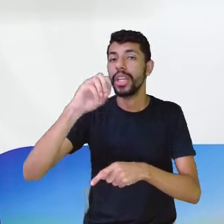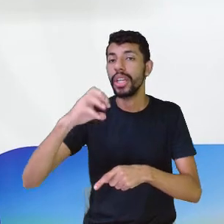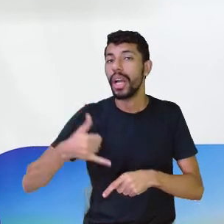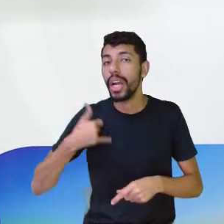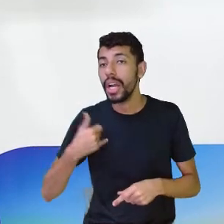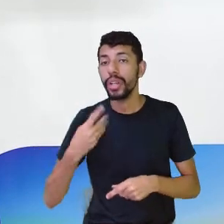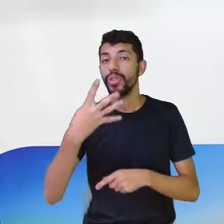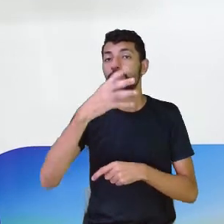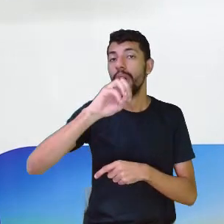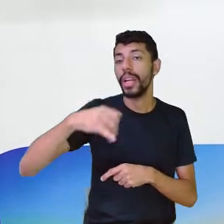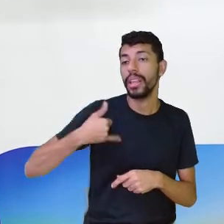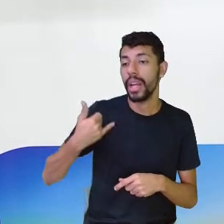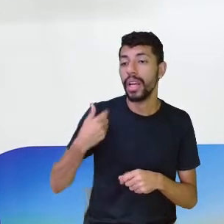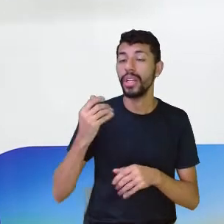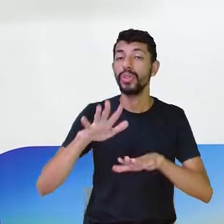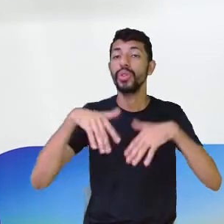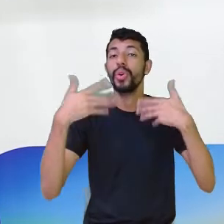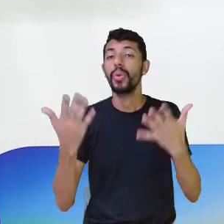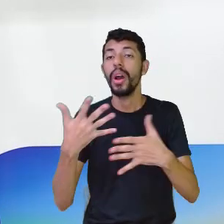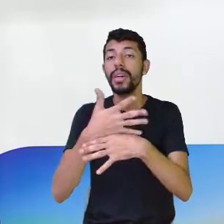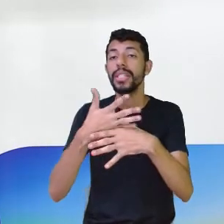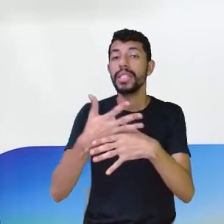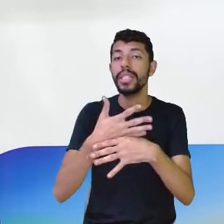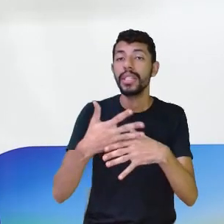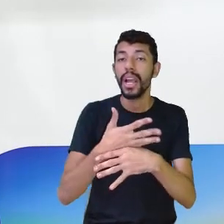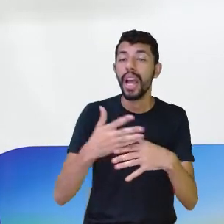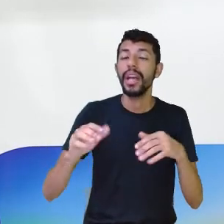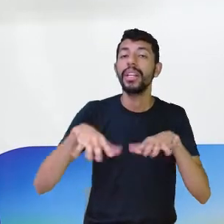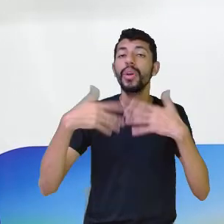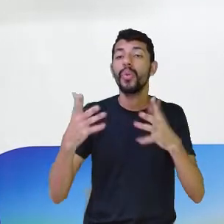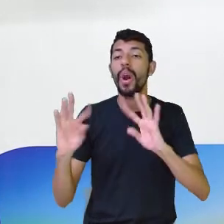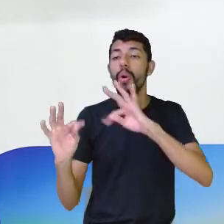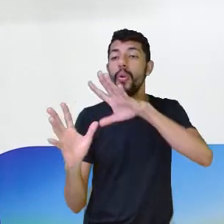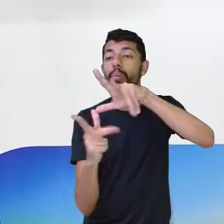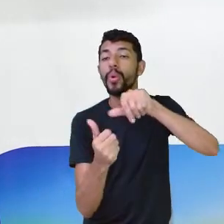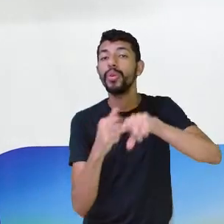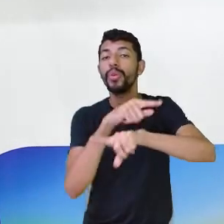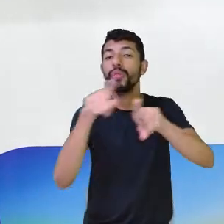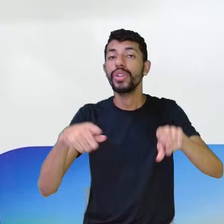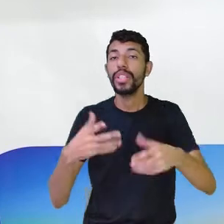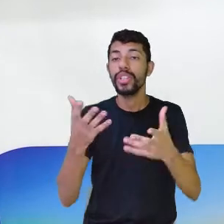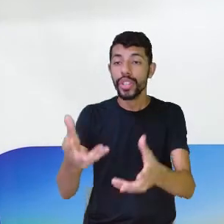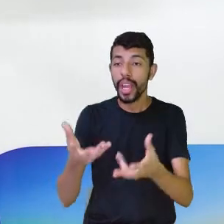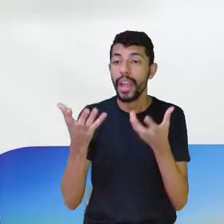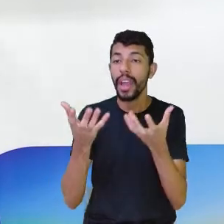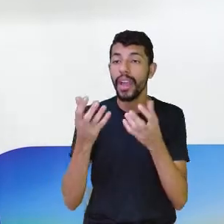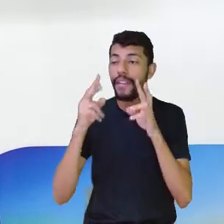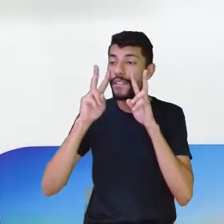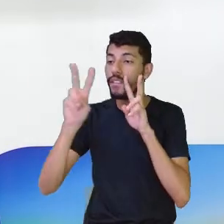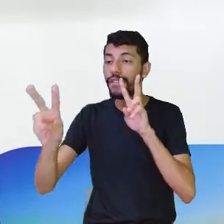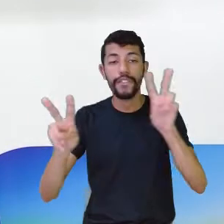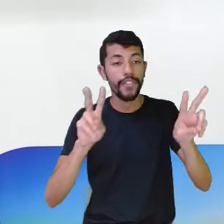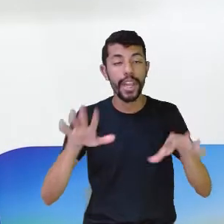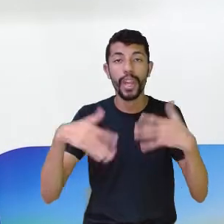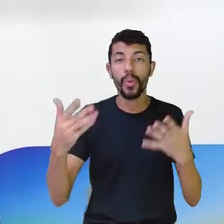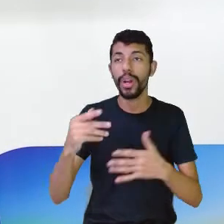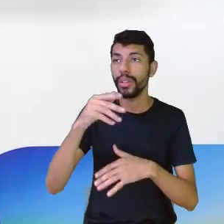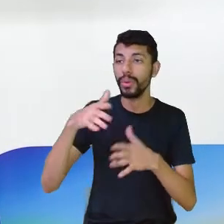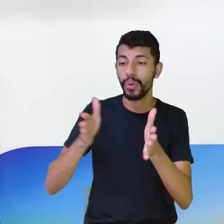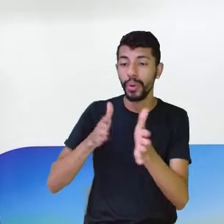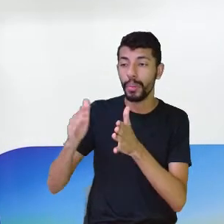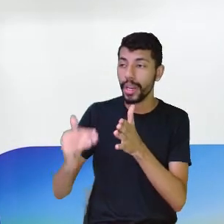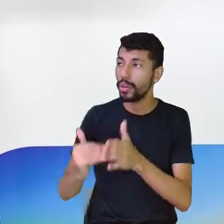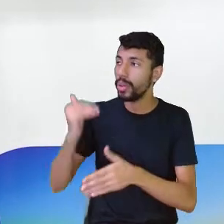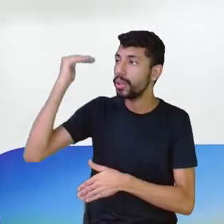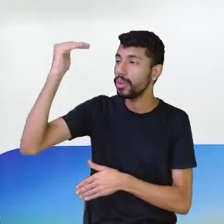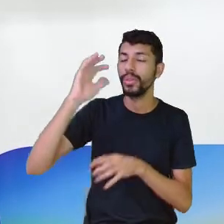é a cidade, qual é o mundo que vocês querem encontrar quando estiverem na fase adulta. Então a gente